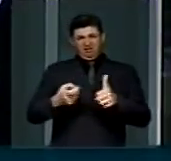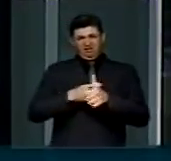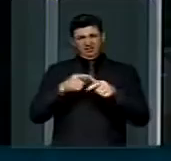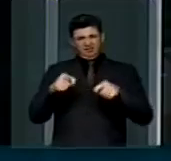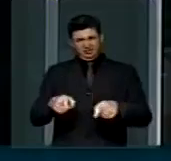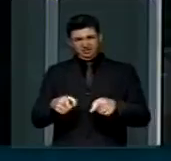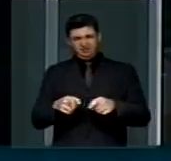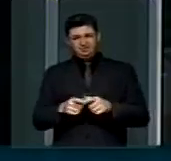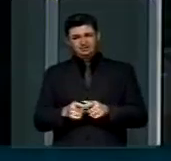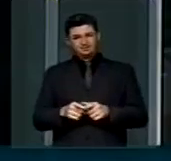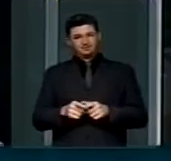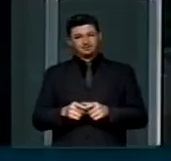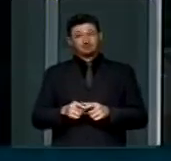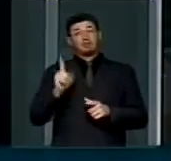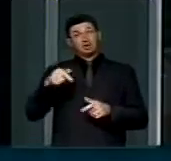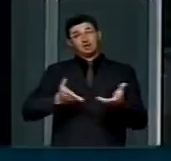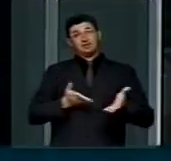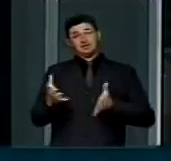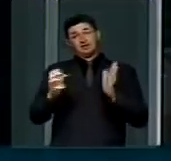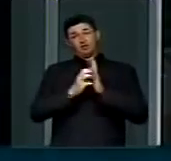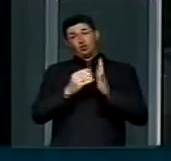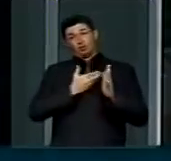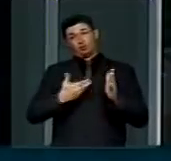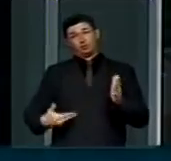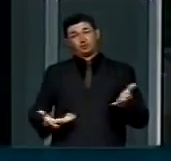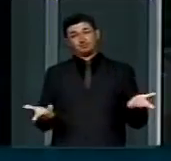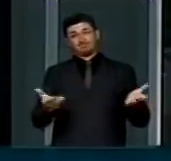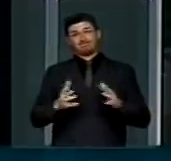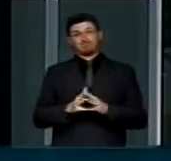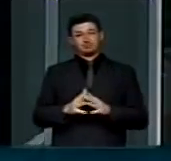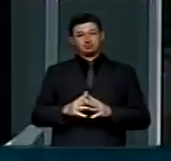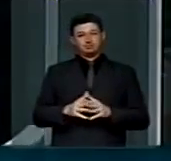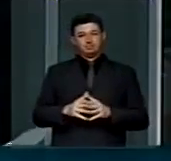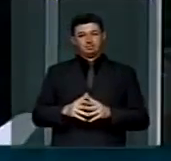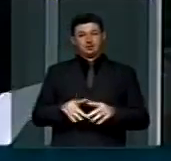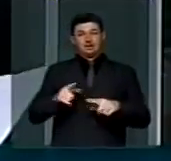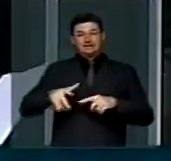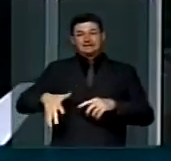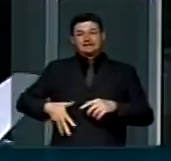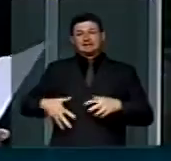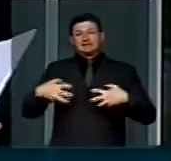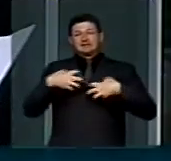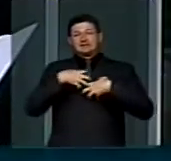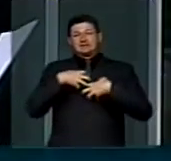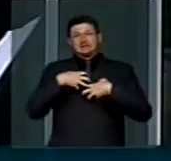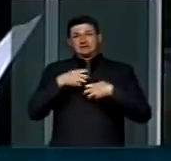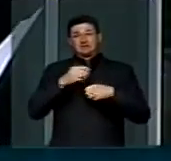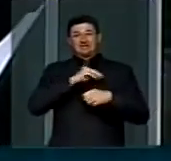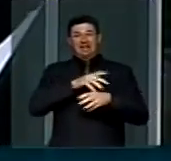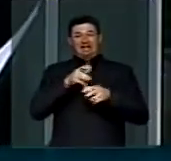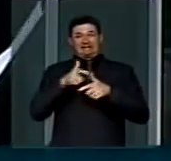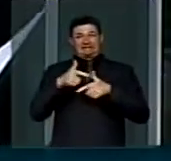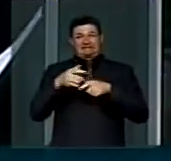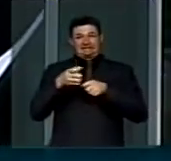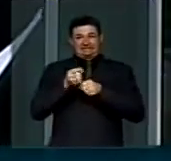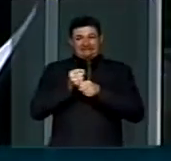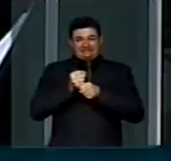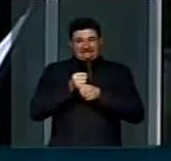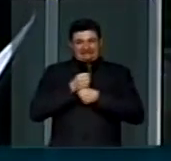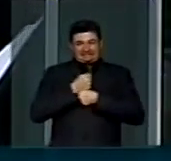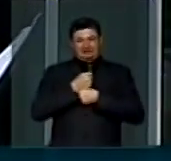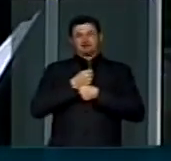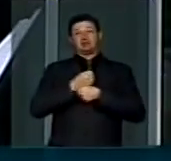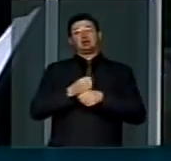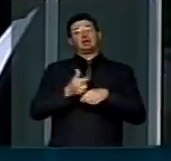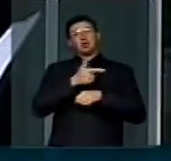continuar pagando é o servidor público estadual. Quando vai sentindo no bolso o arroxo salarial e os demais sergipanos